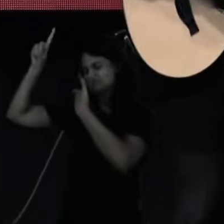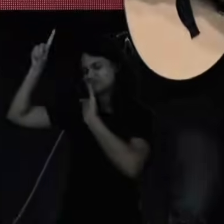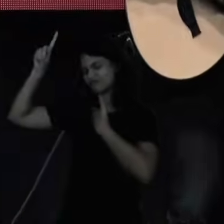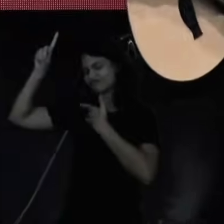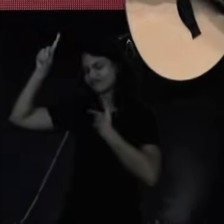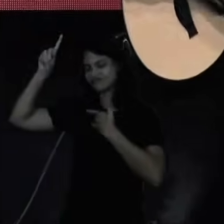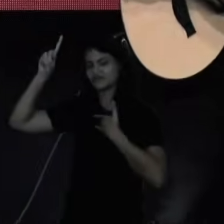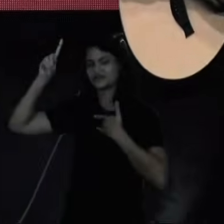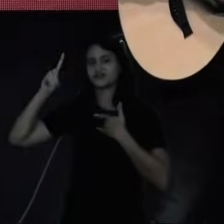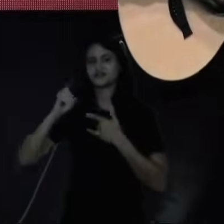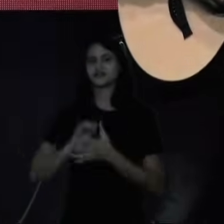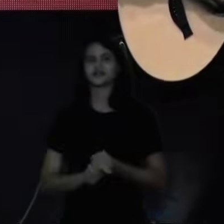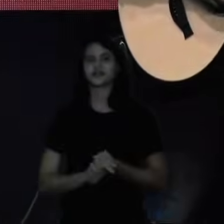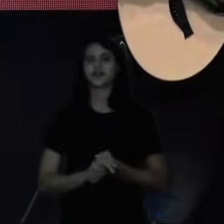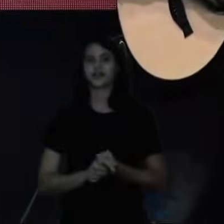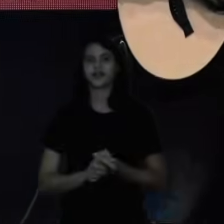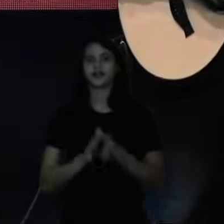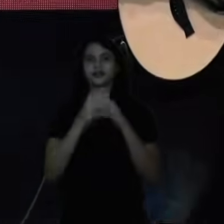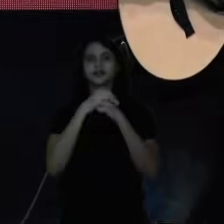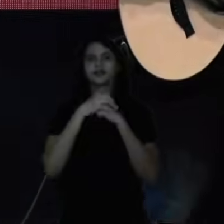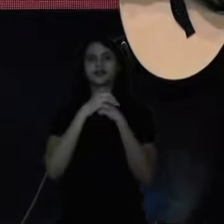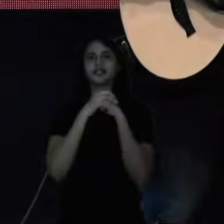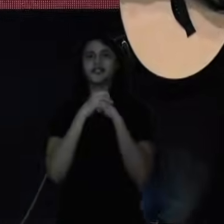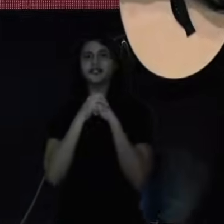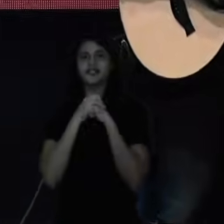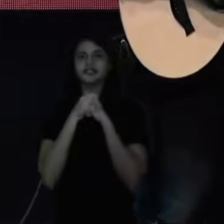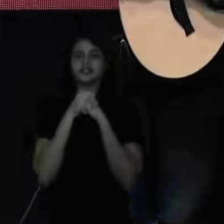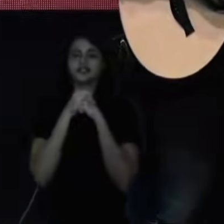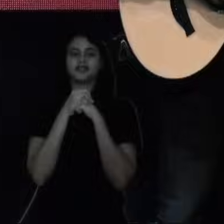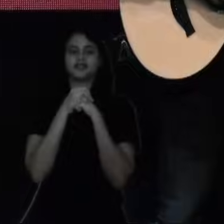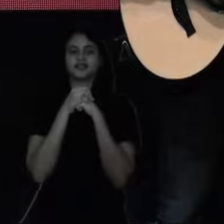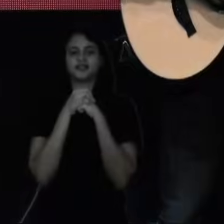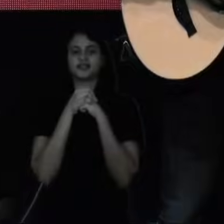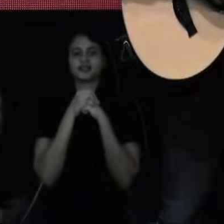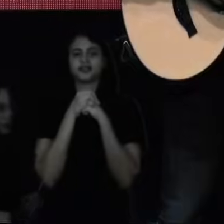convidar você e eu a vivermos acima da rejeição,